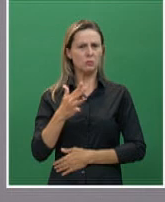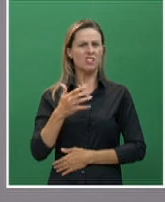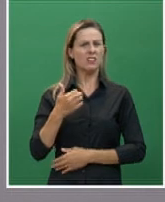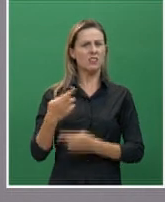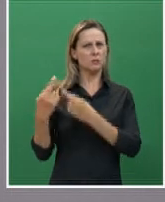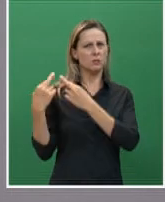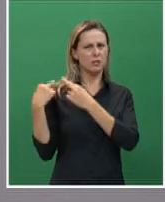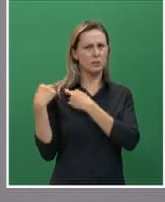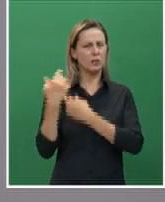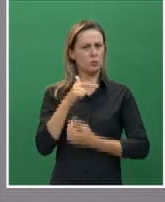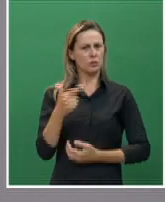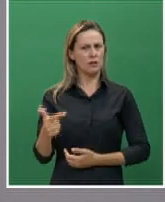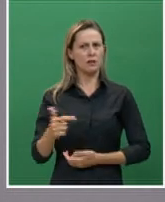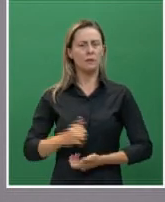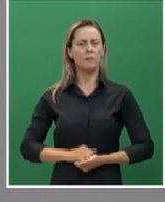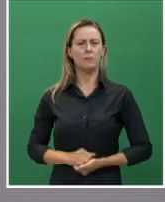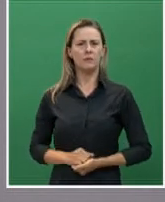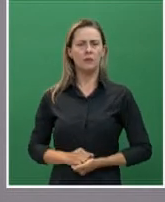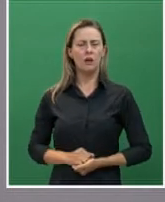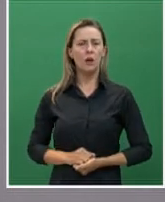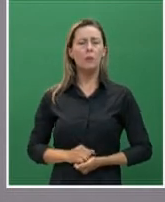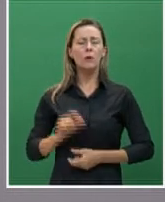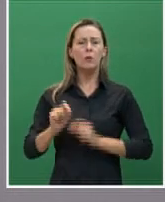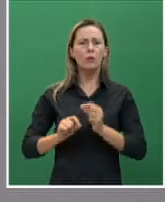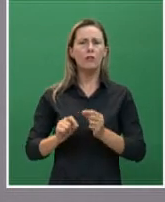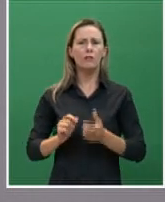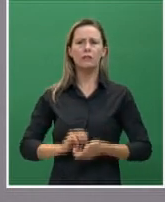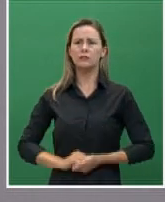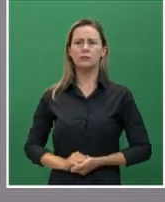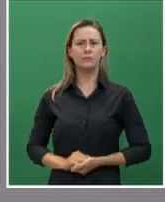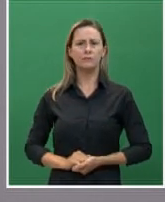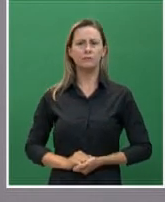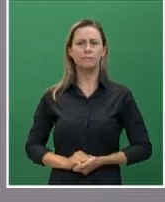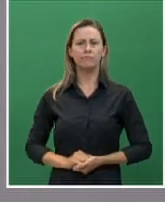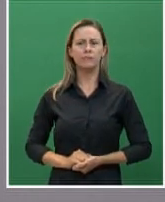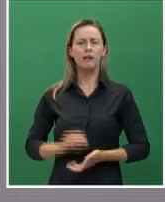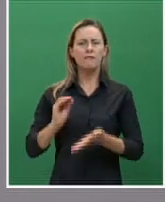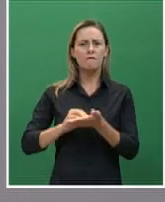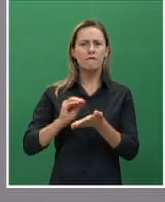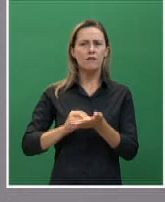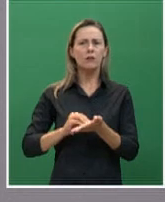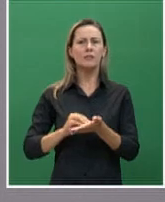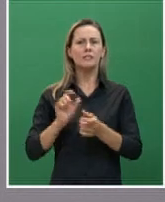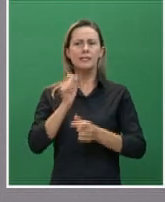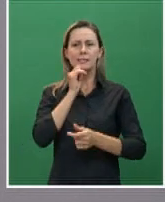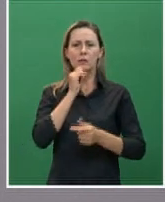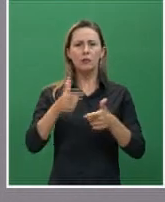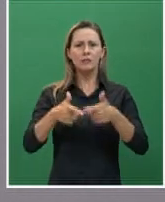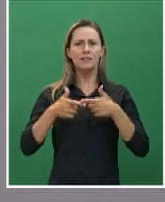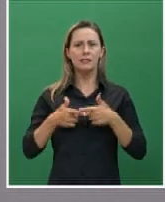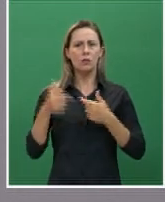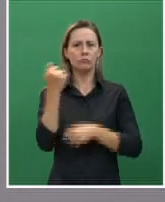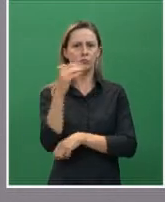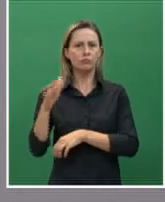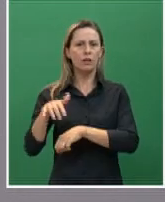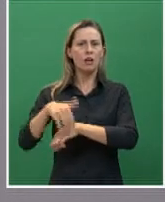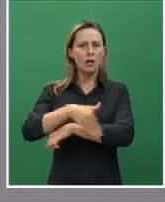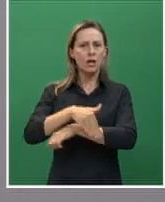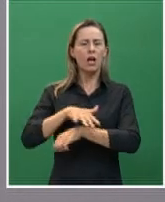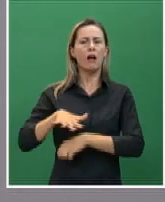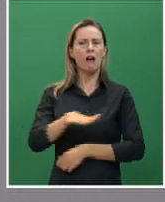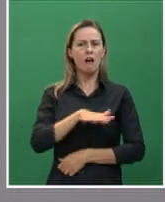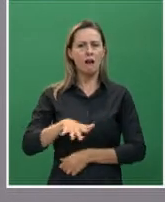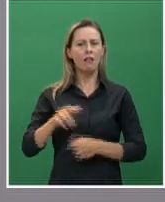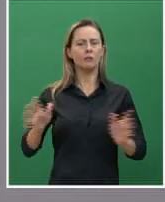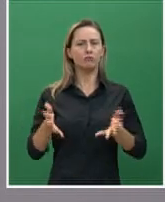irresponsabilidade o que tá é o que tá sendo ficar sendo realizado sem licenciamento ambiental com parecer contrário do apartamento de energia inclusive